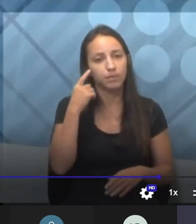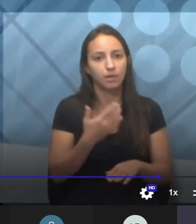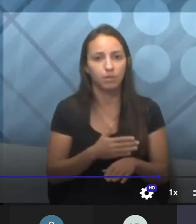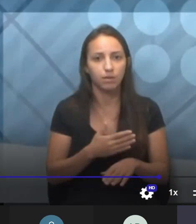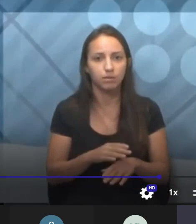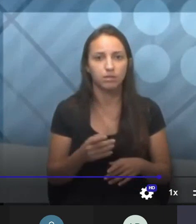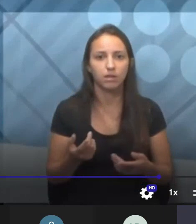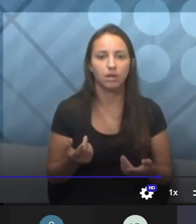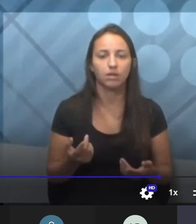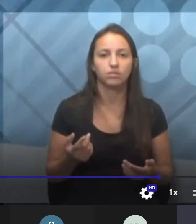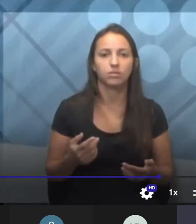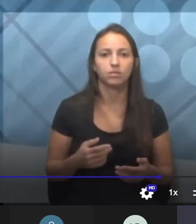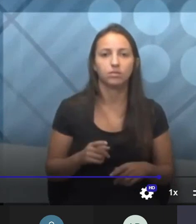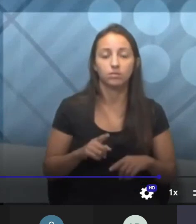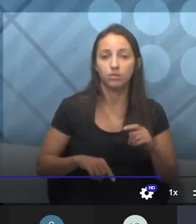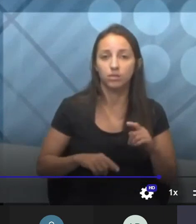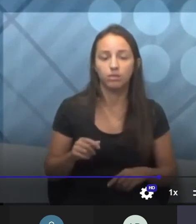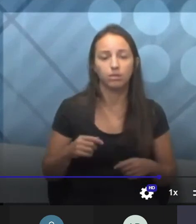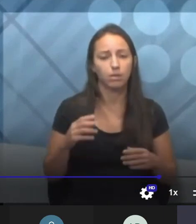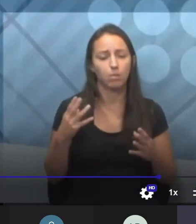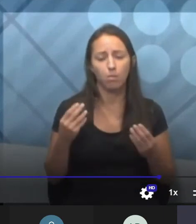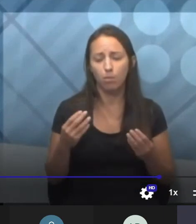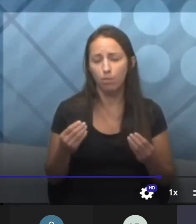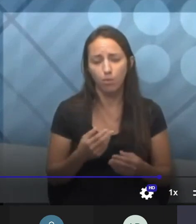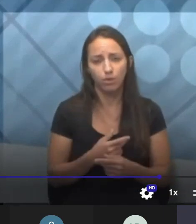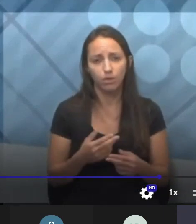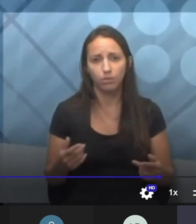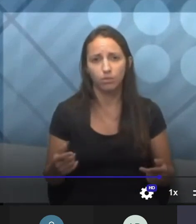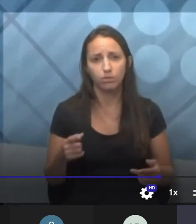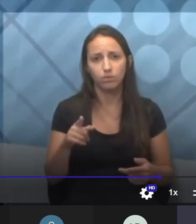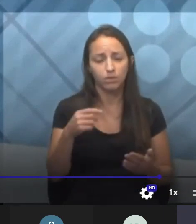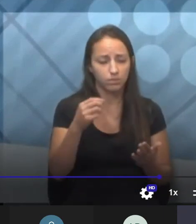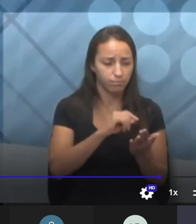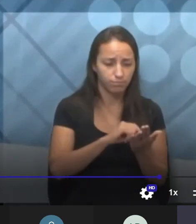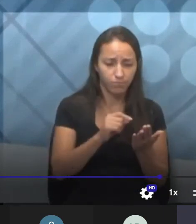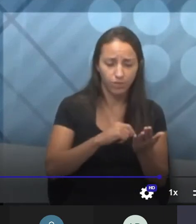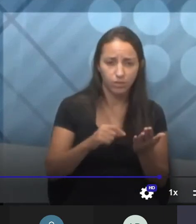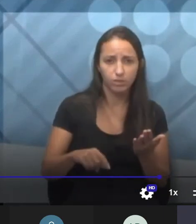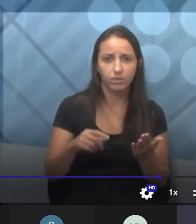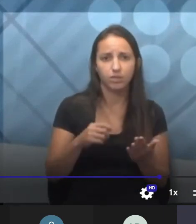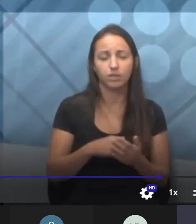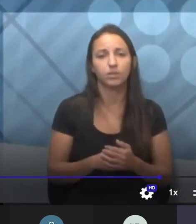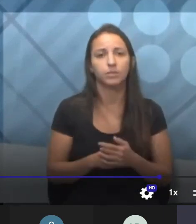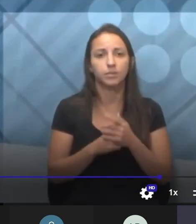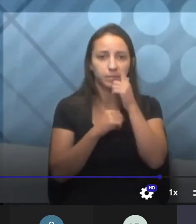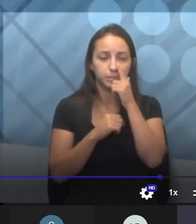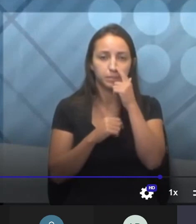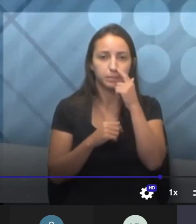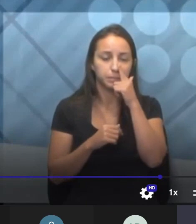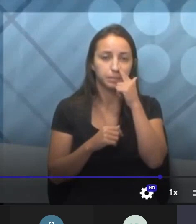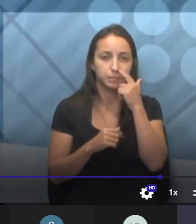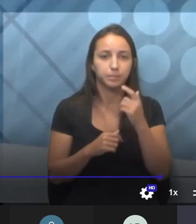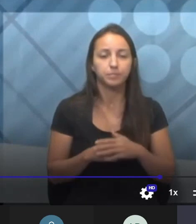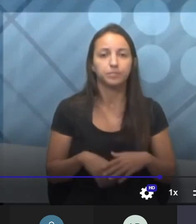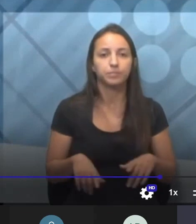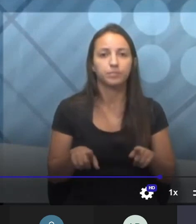É muita coisa? Então vai anotando para você não esquecer nada quando você for ao seu polo para desenvolver sua aula